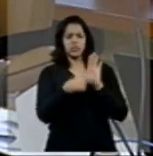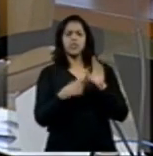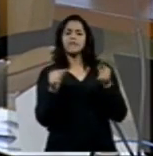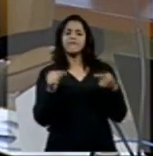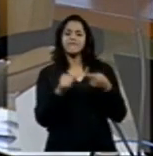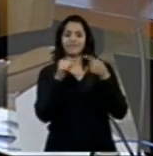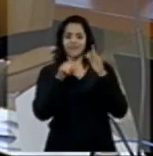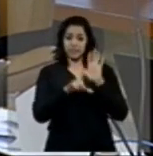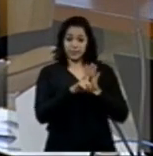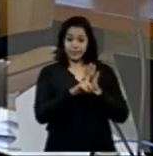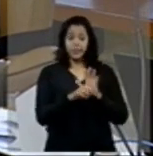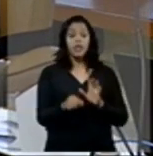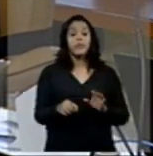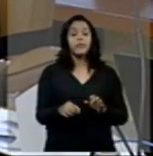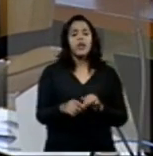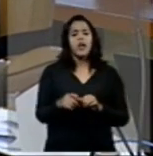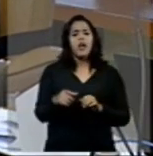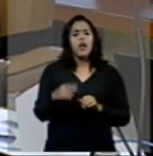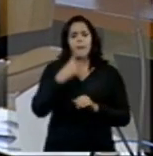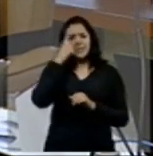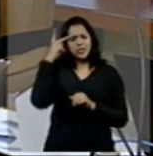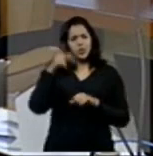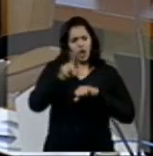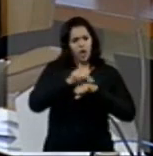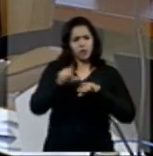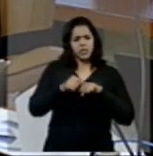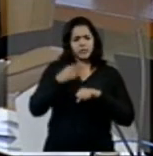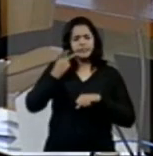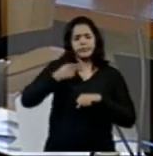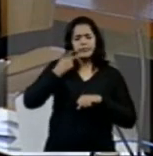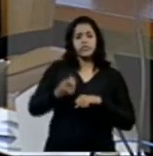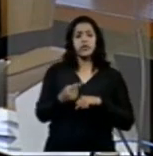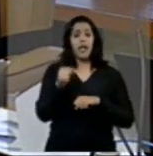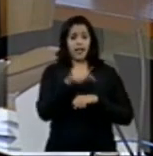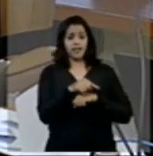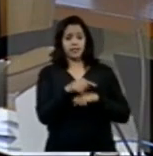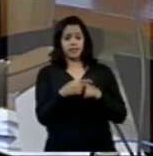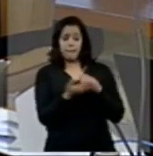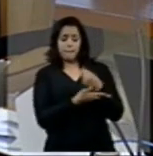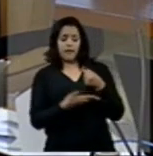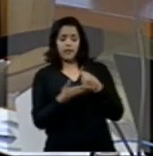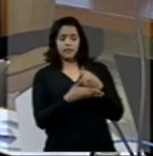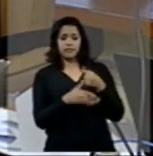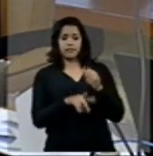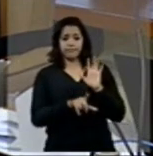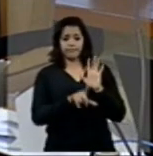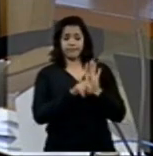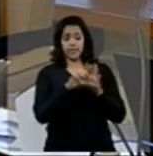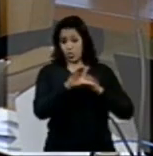petição inicial? Sustenta-se que este princípio constitucionalmente previsto